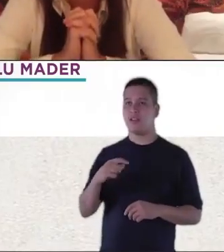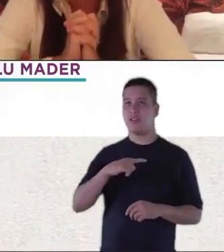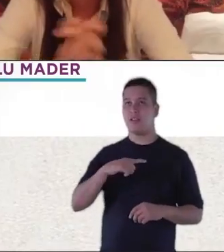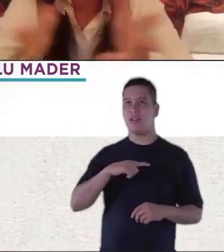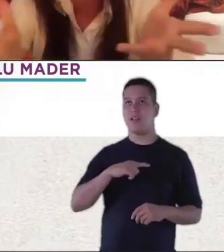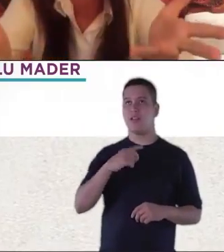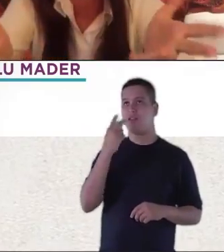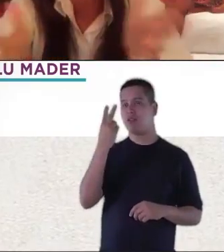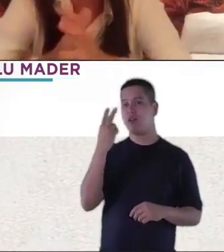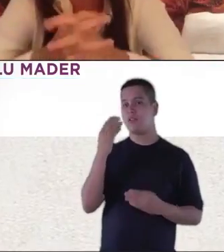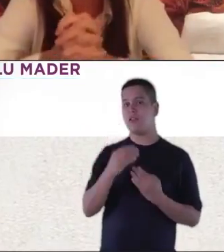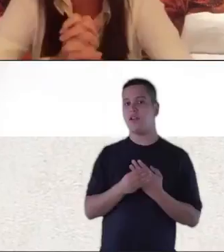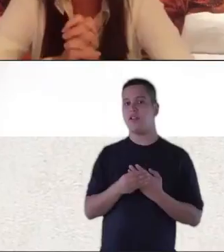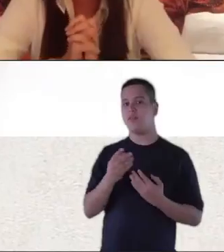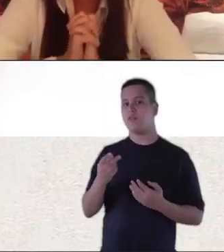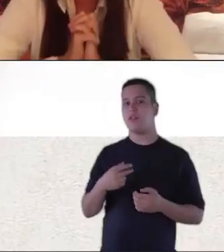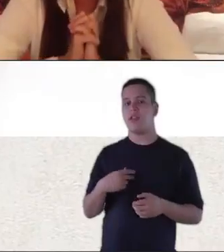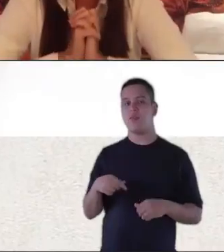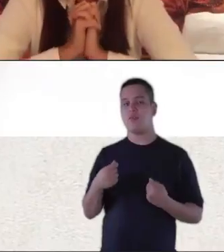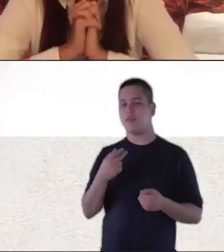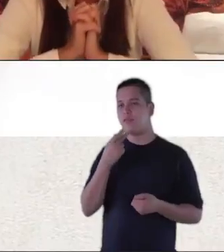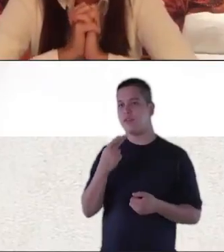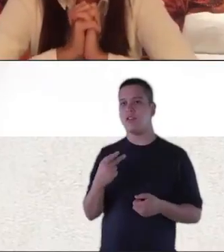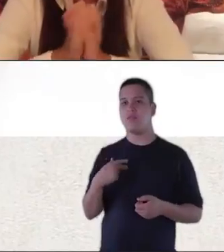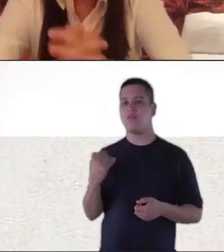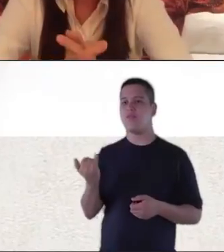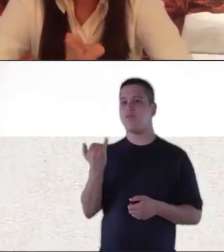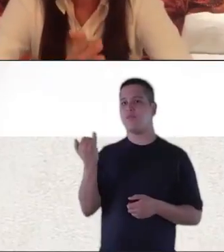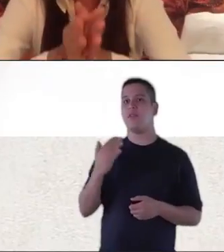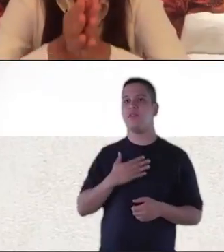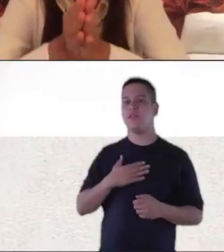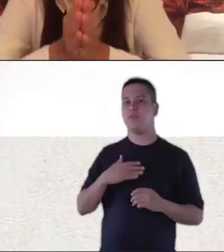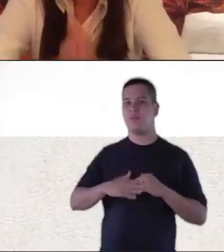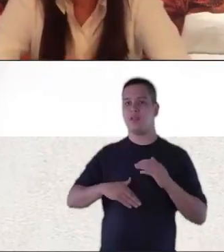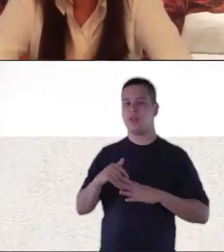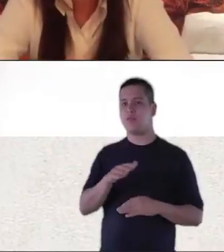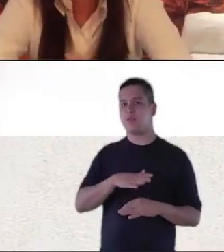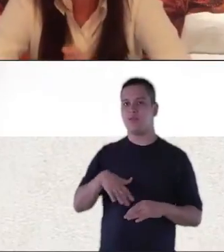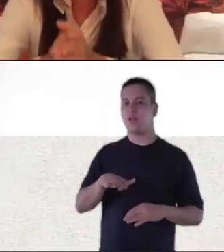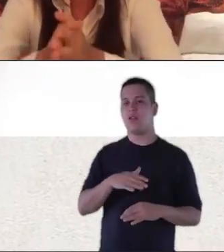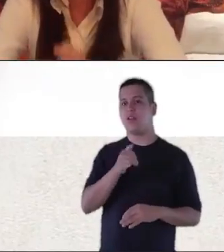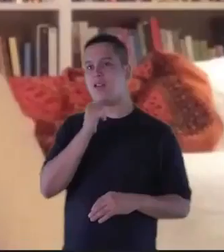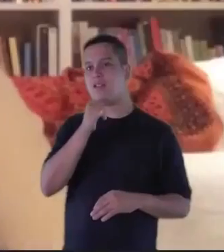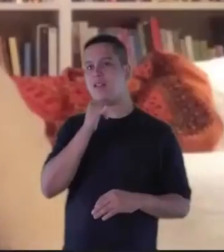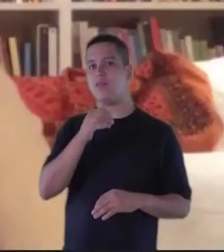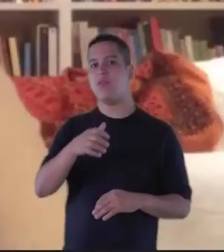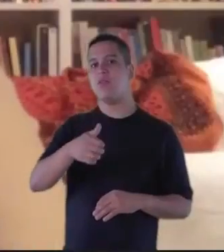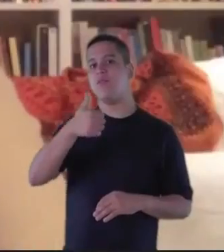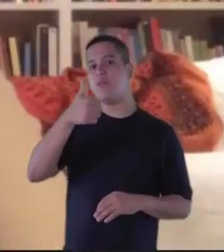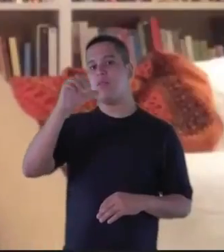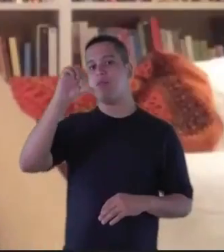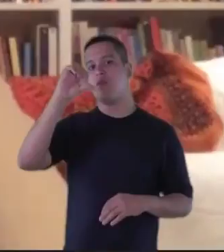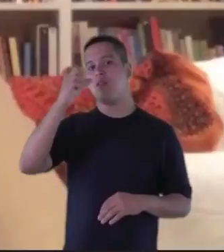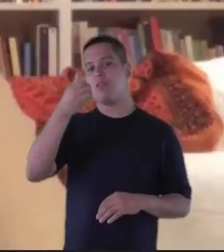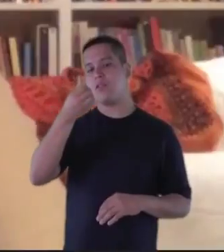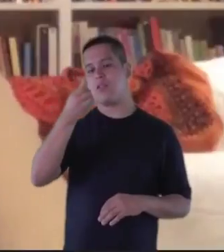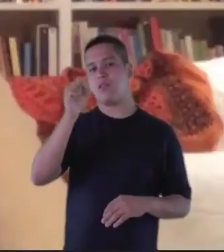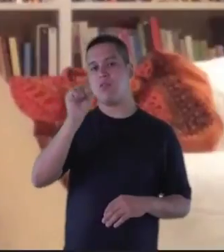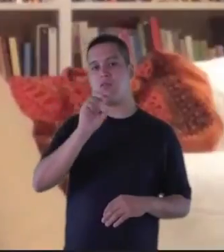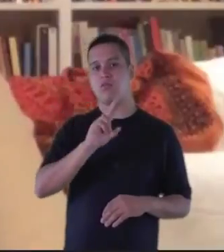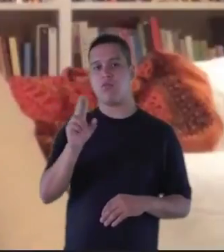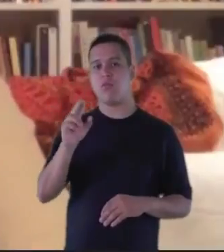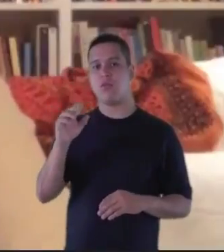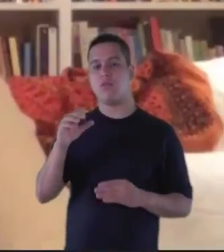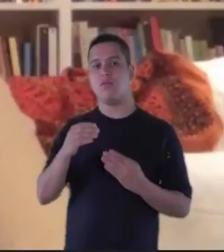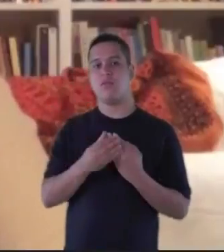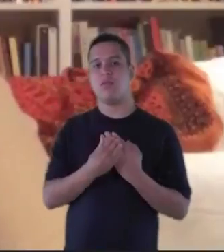trabalhos meus, e que eu não posso deixar de falar. Um deles é o 1968, né? O ano que não